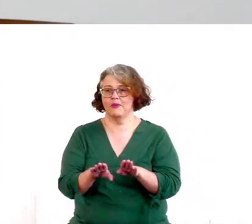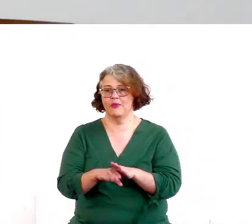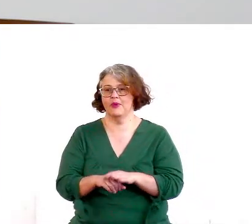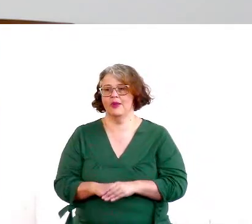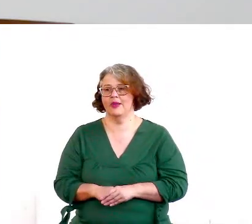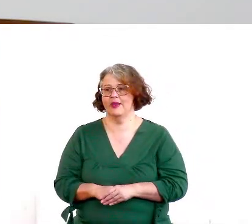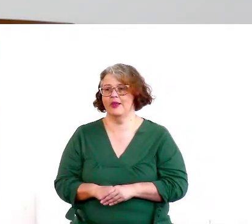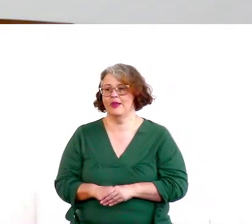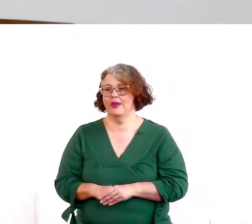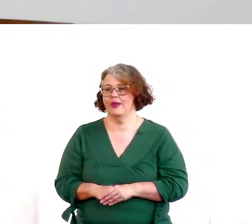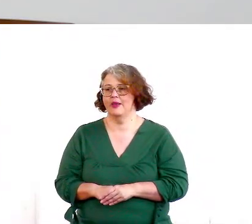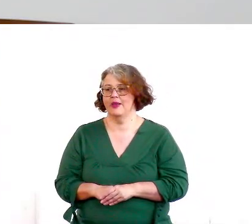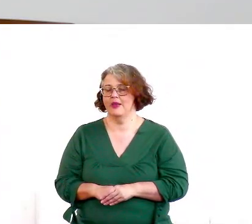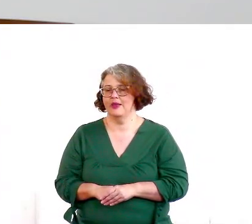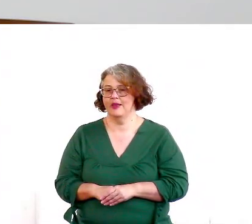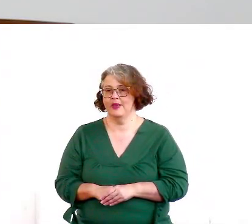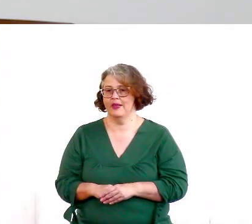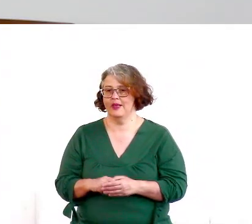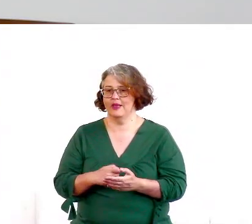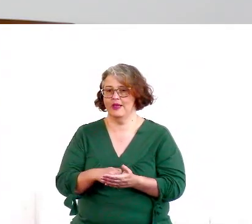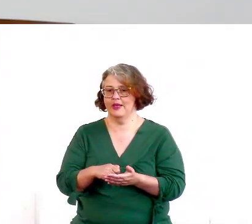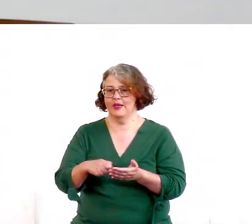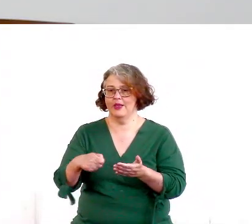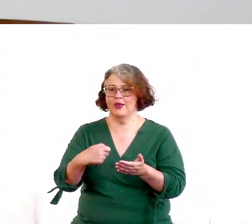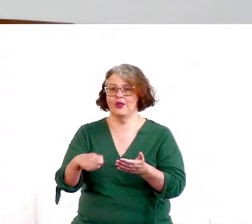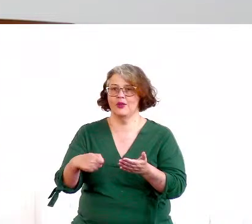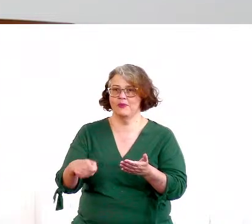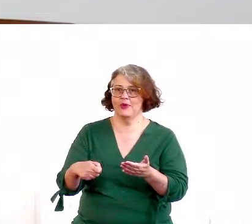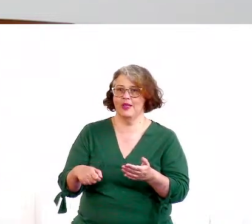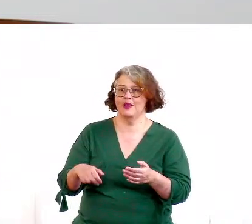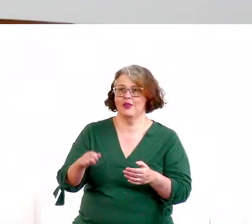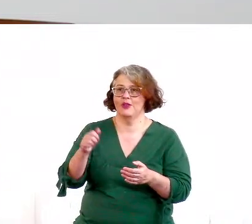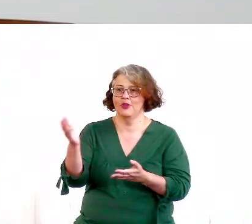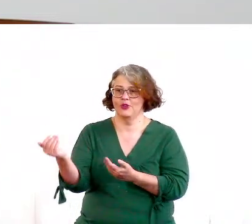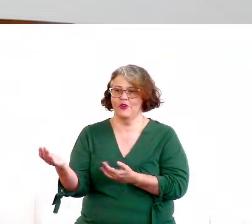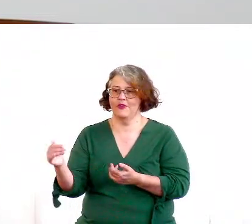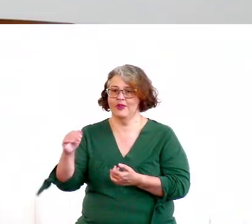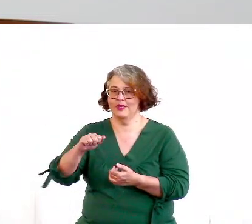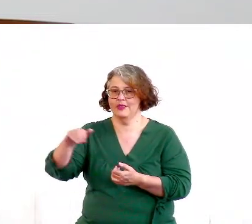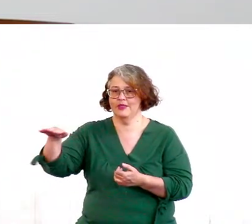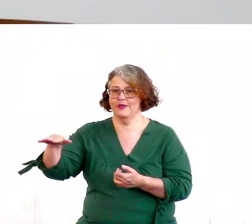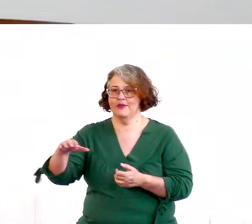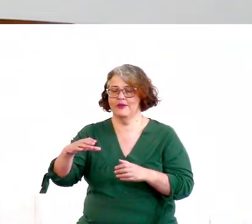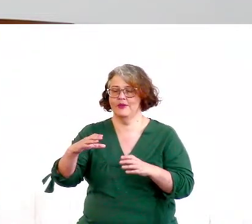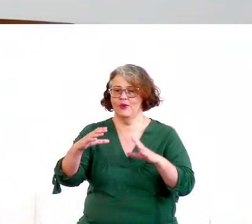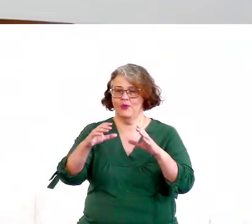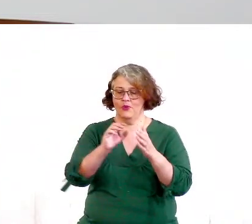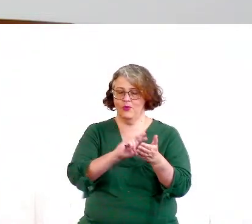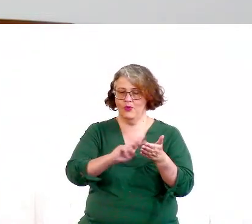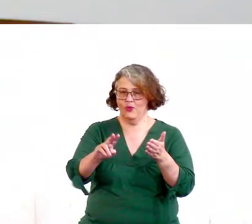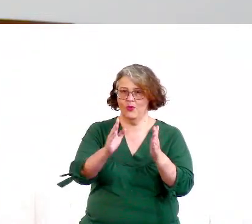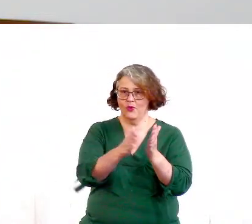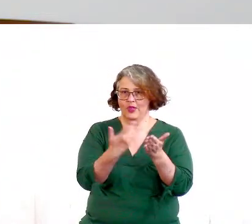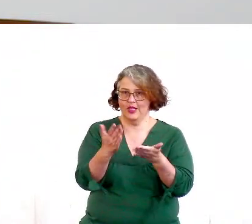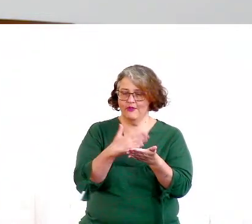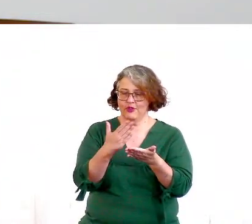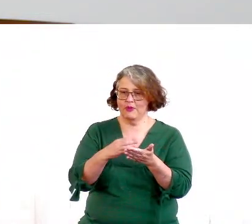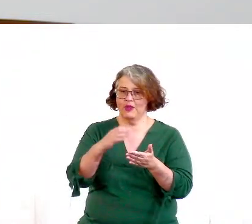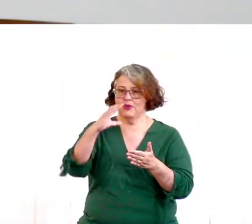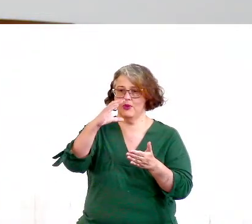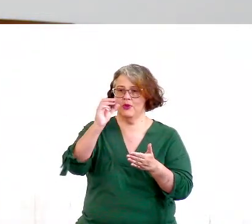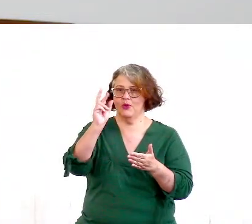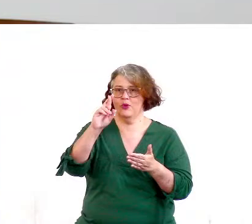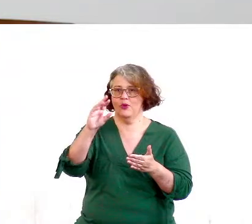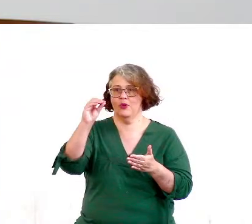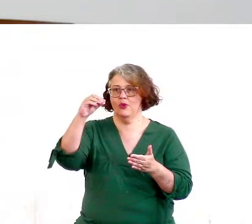do conhecidíssimo, principalmente entre os jovens e adolescentes, as Crônicas de Olã. Aliás, os jovens